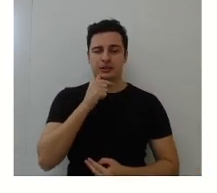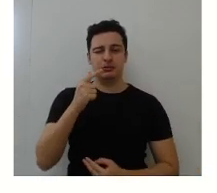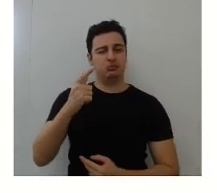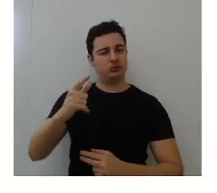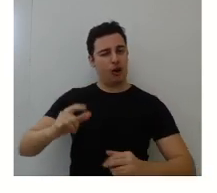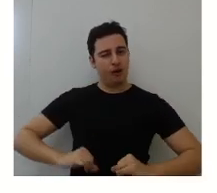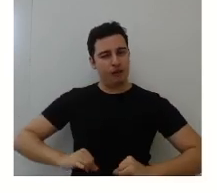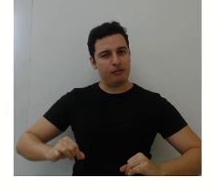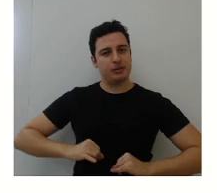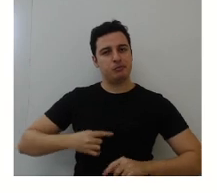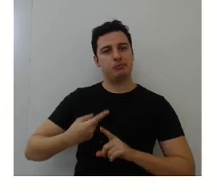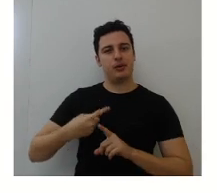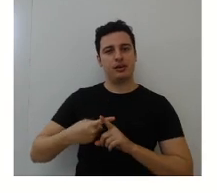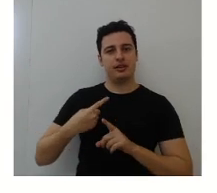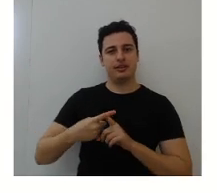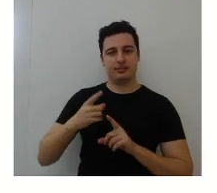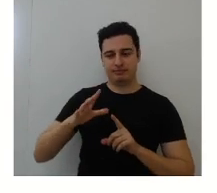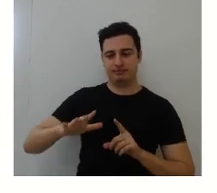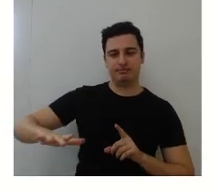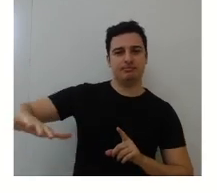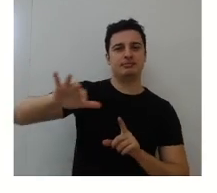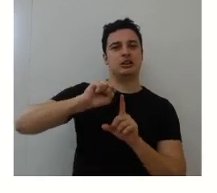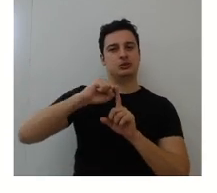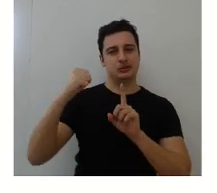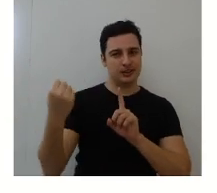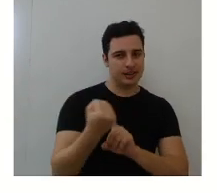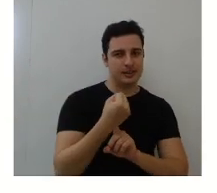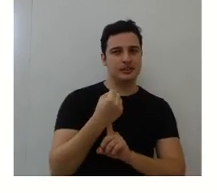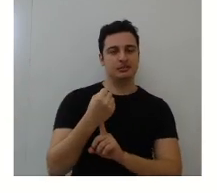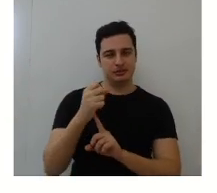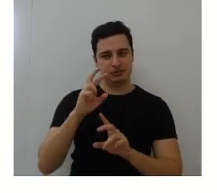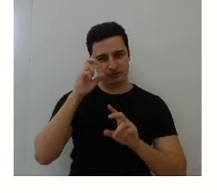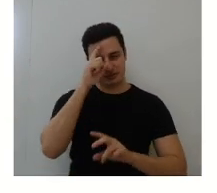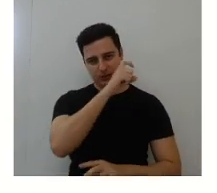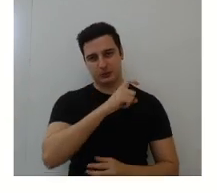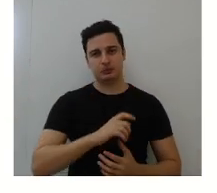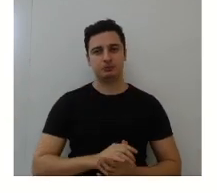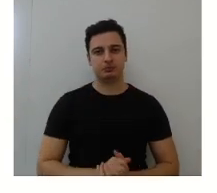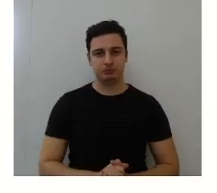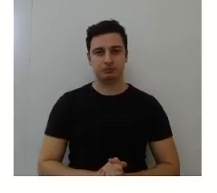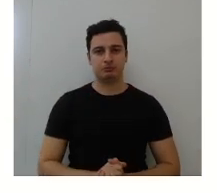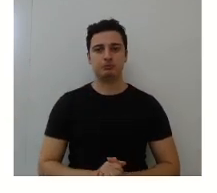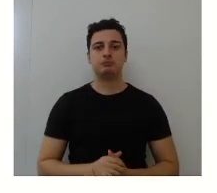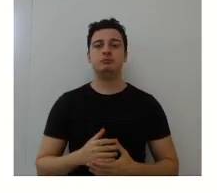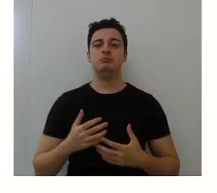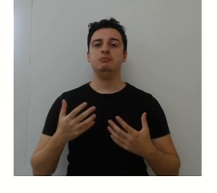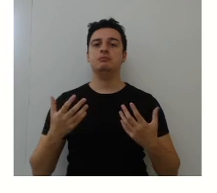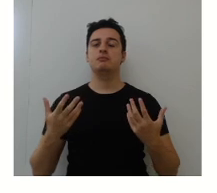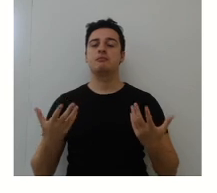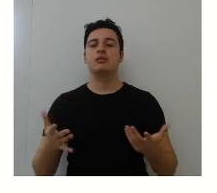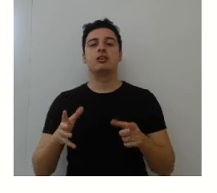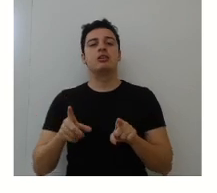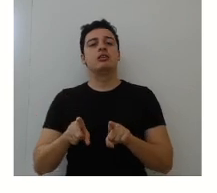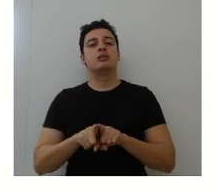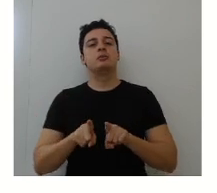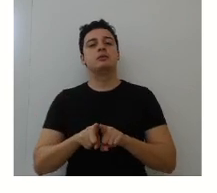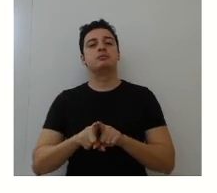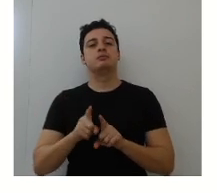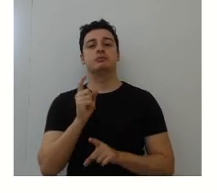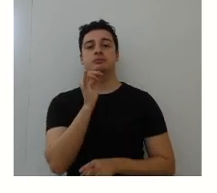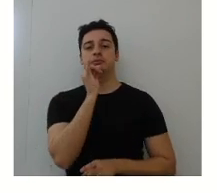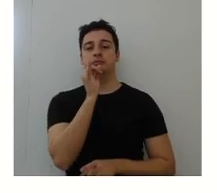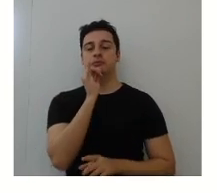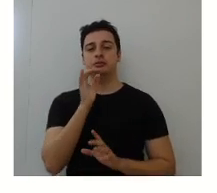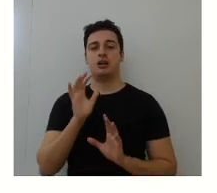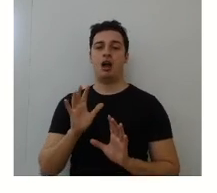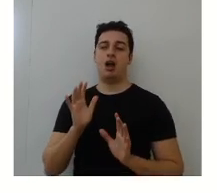por causa dessa visão que se tem social. Certo? A questão de também dizerem assim, a